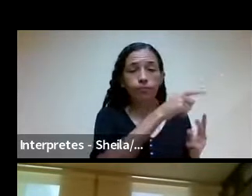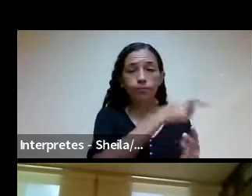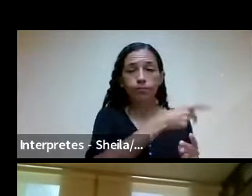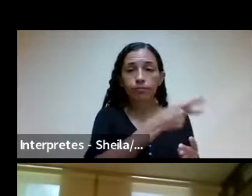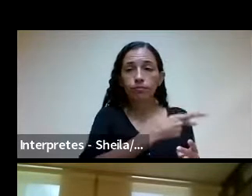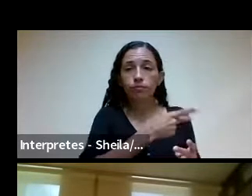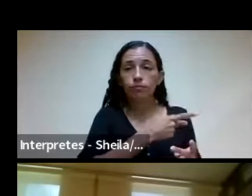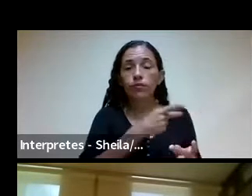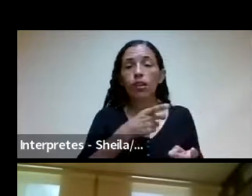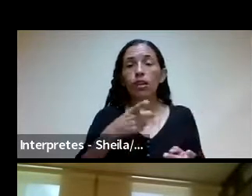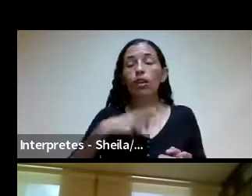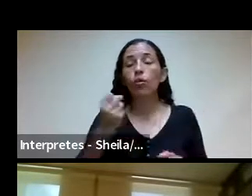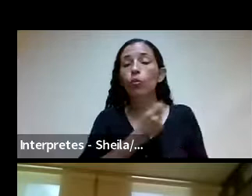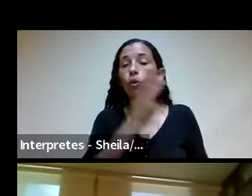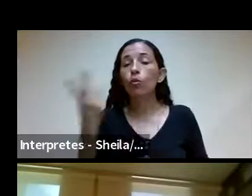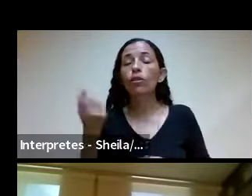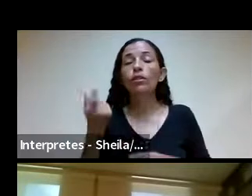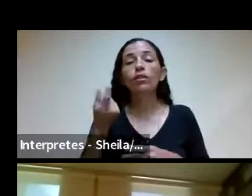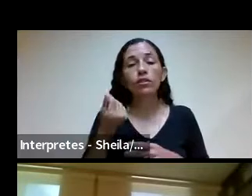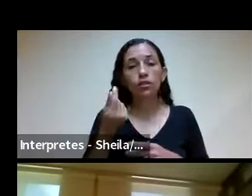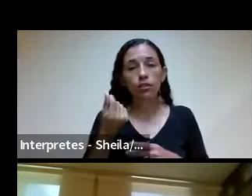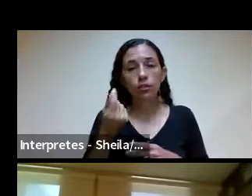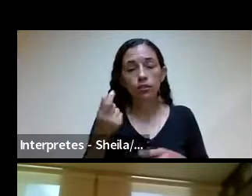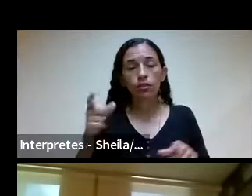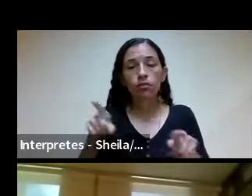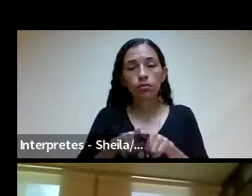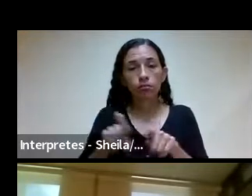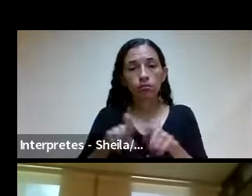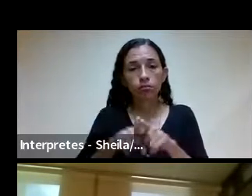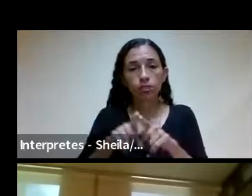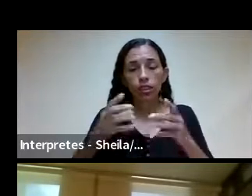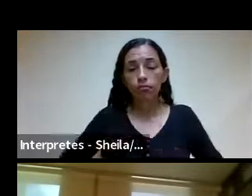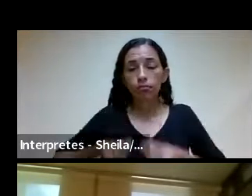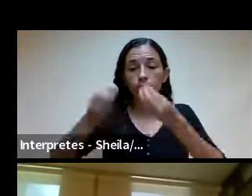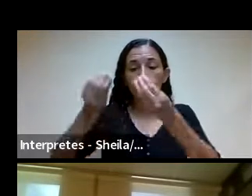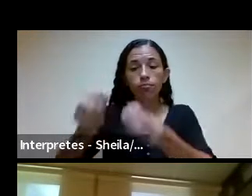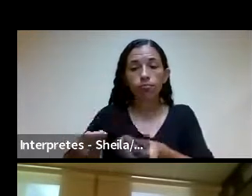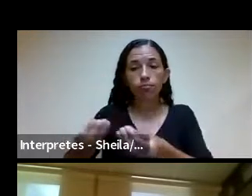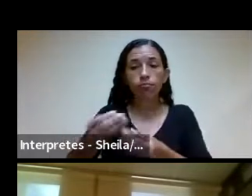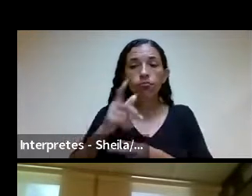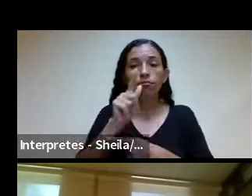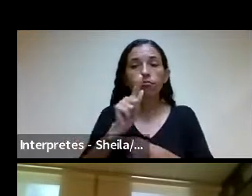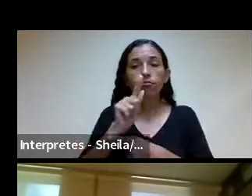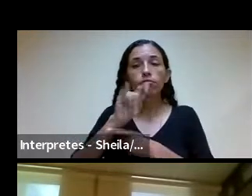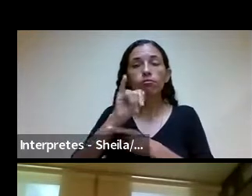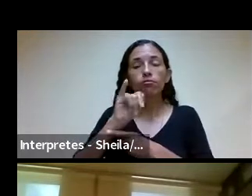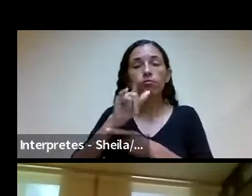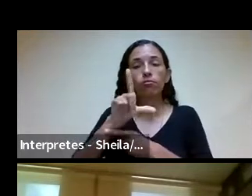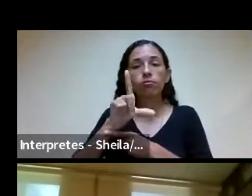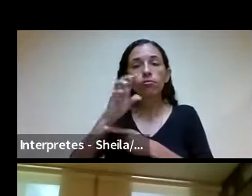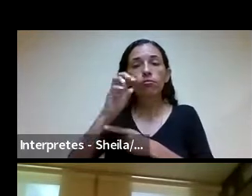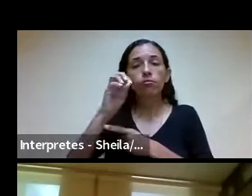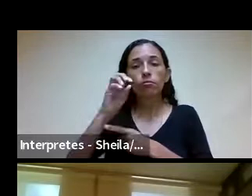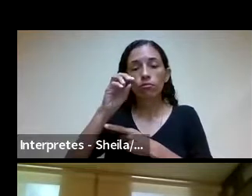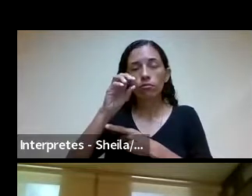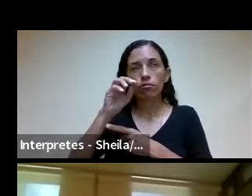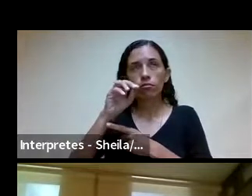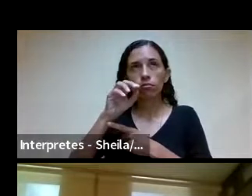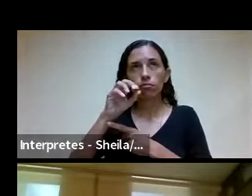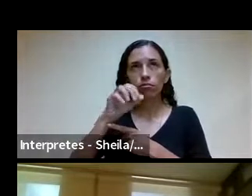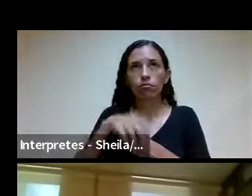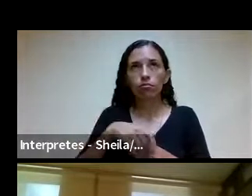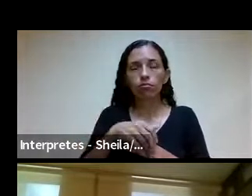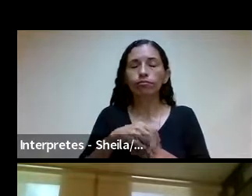dinheiro, realizada por Gilson Joaquim Bezerra, correligionário dos candidatos investigados, a um eleitor